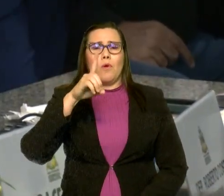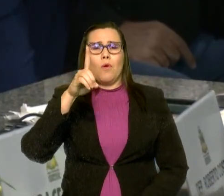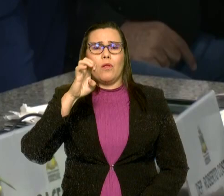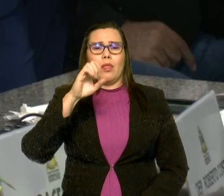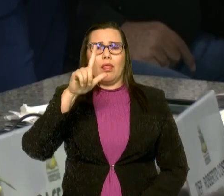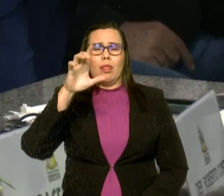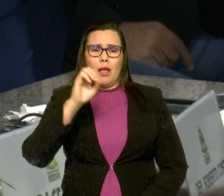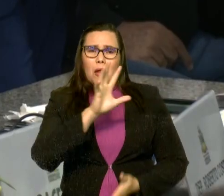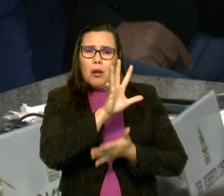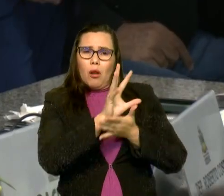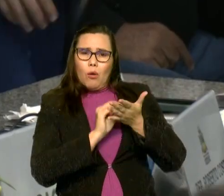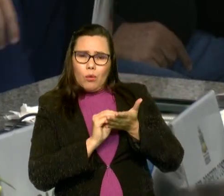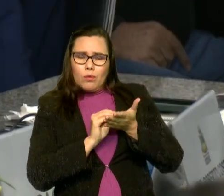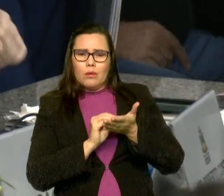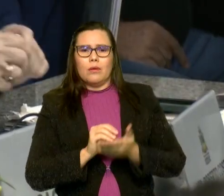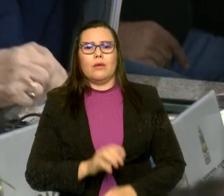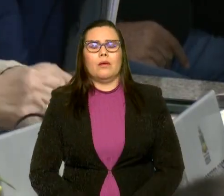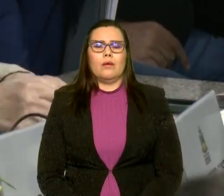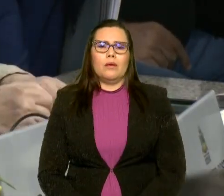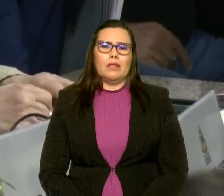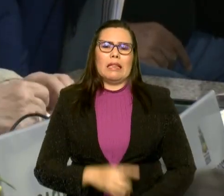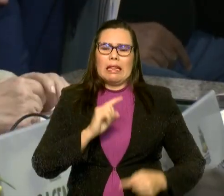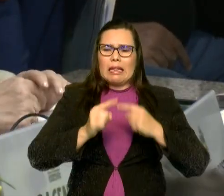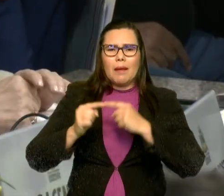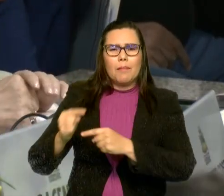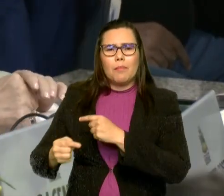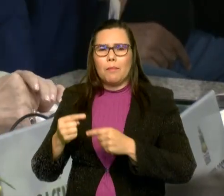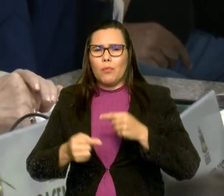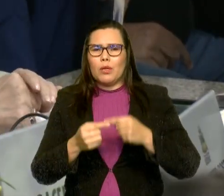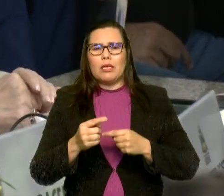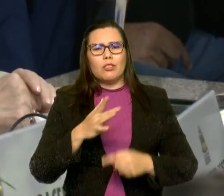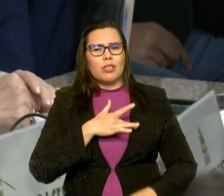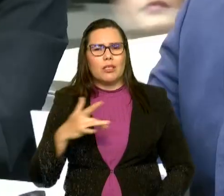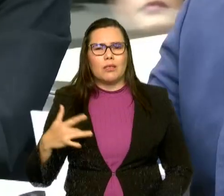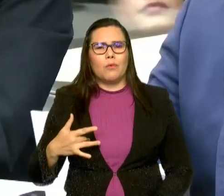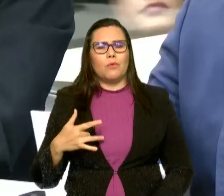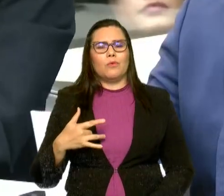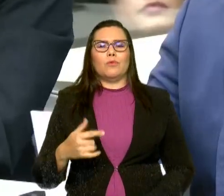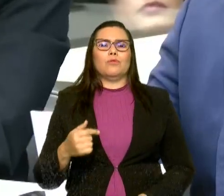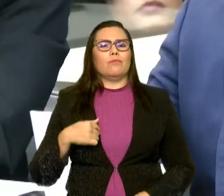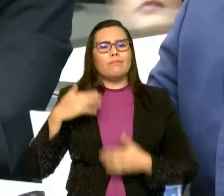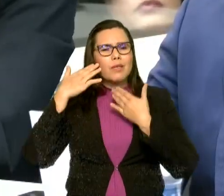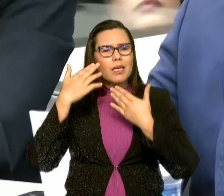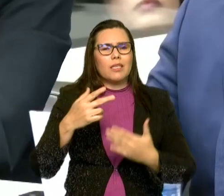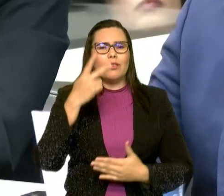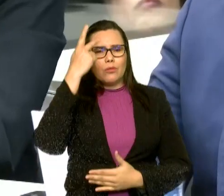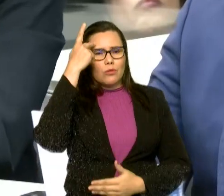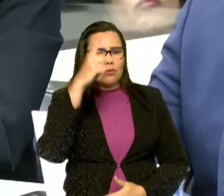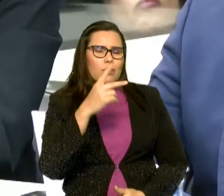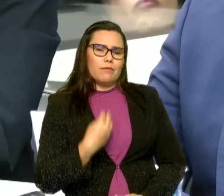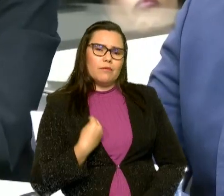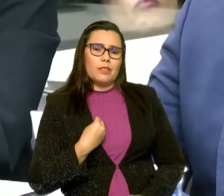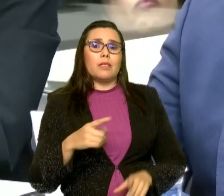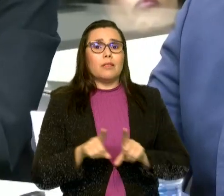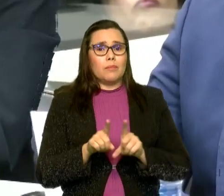região, tempo que a senhora esteve na vida pública, assim como a gente agradece ao doutor Humberto Coutinho. Mas, senhora